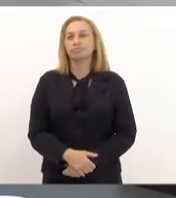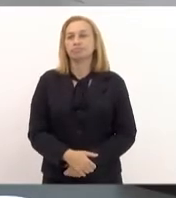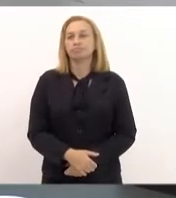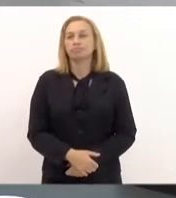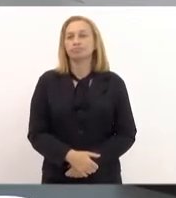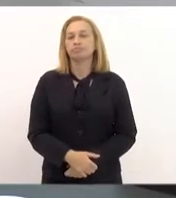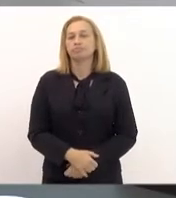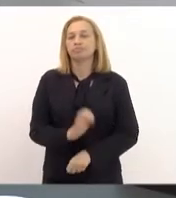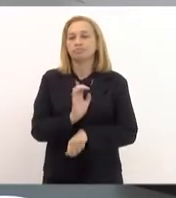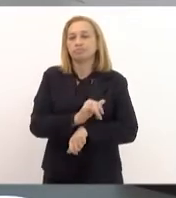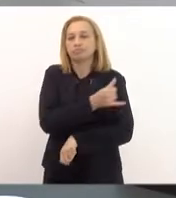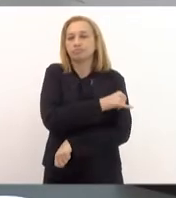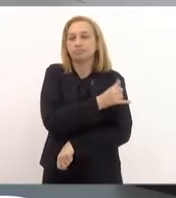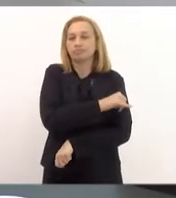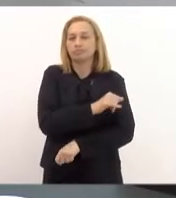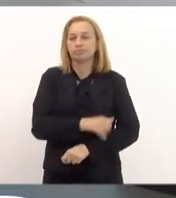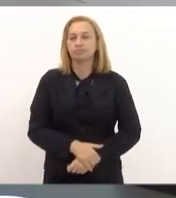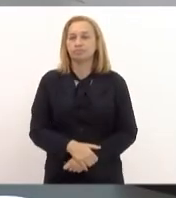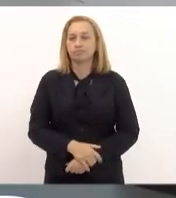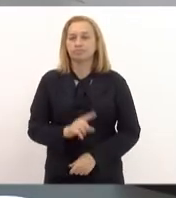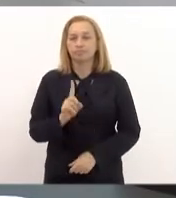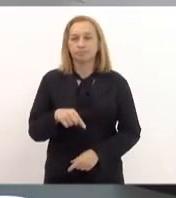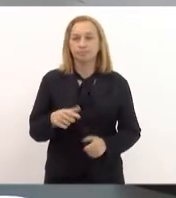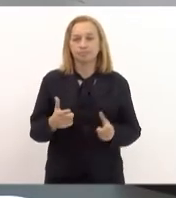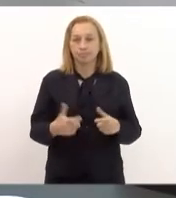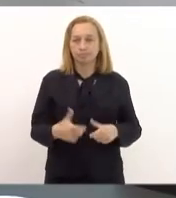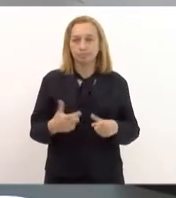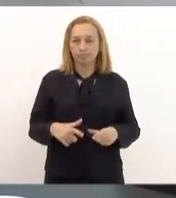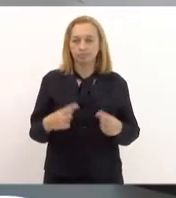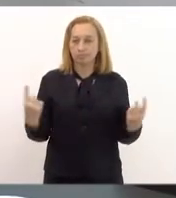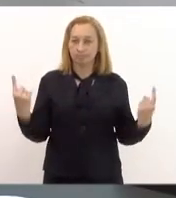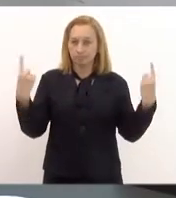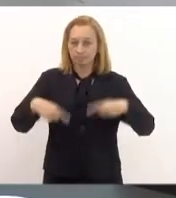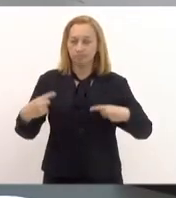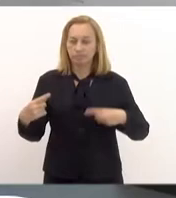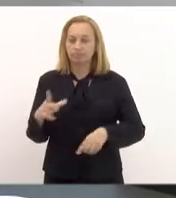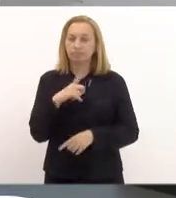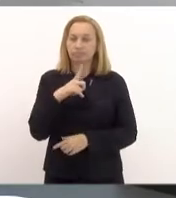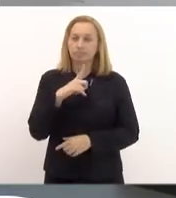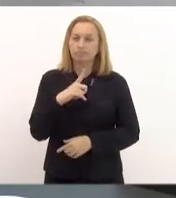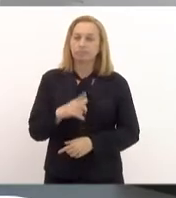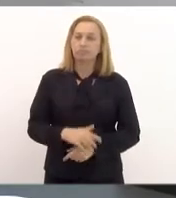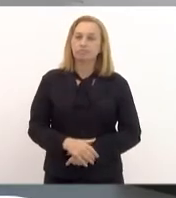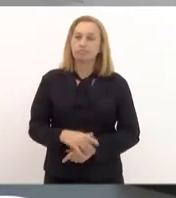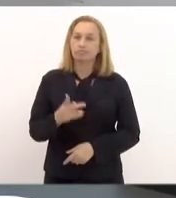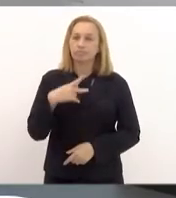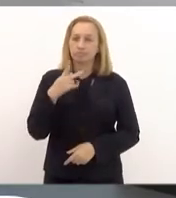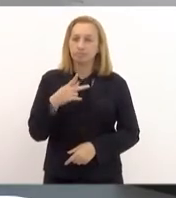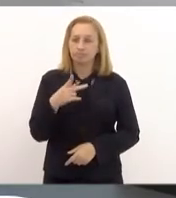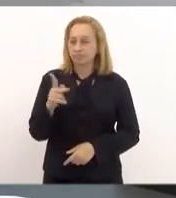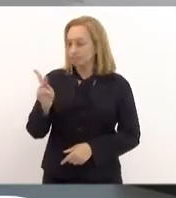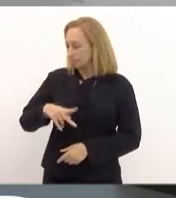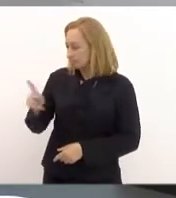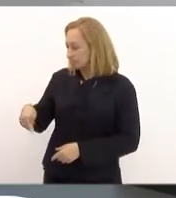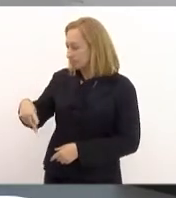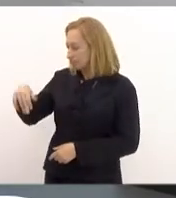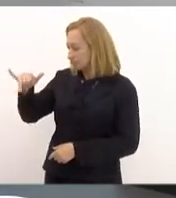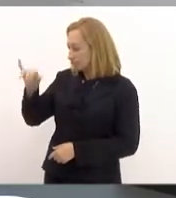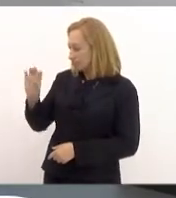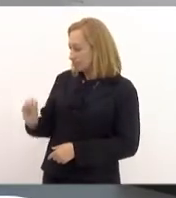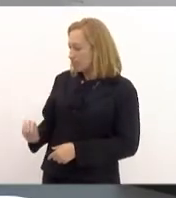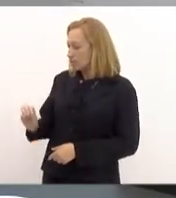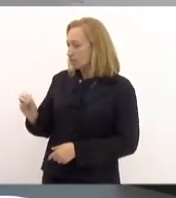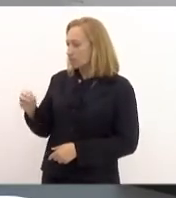da logística no estado do Rio de Janeiro. Essa é uma região muito desafiadora. Nós estamos falando, professor Mauro Osório, que é um grande